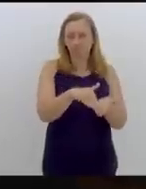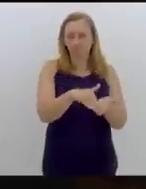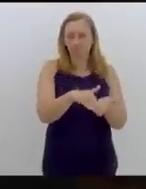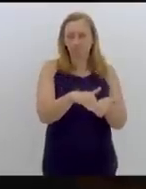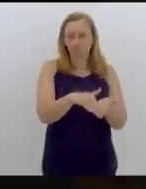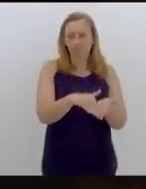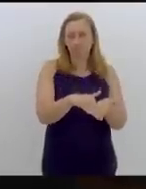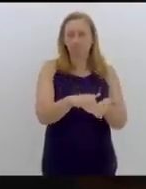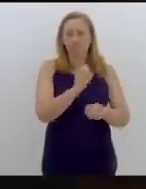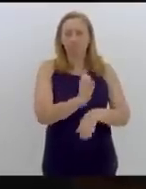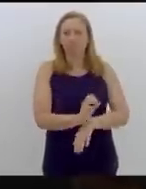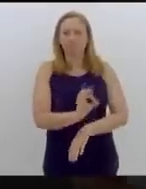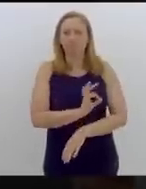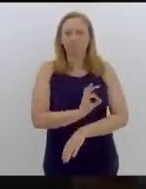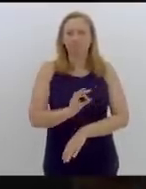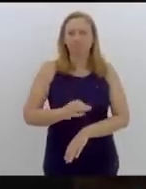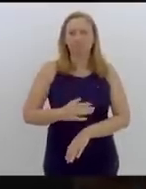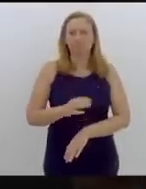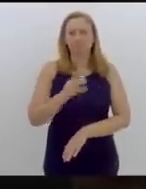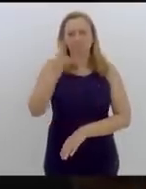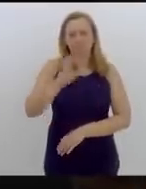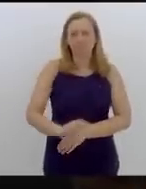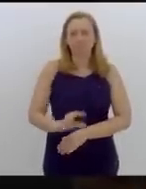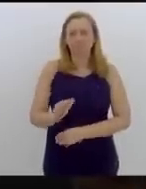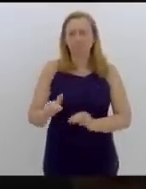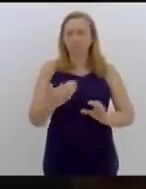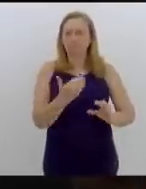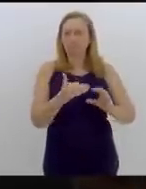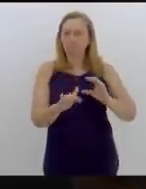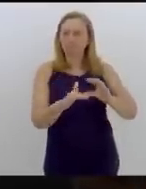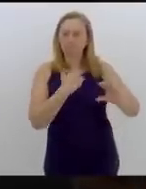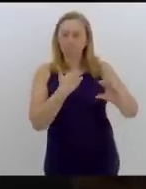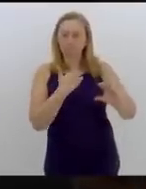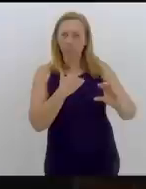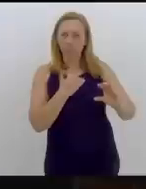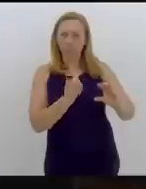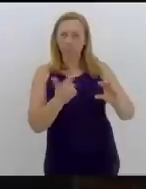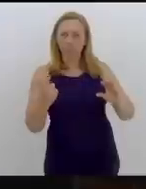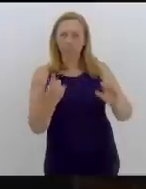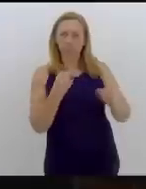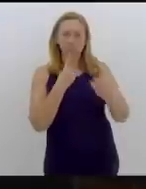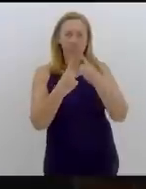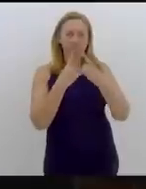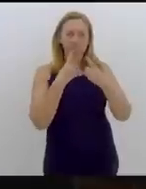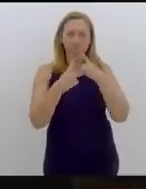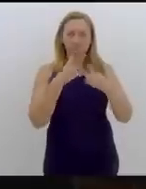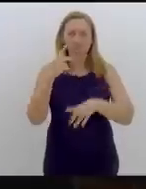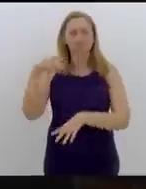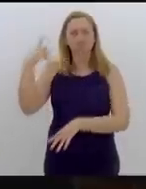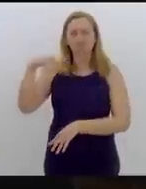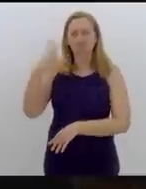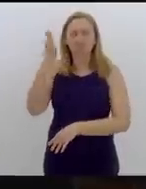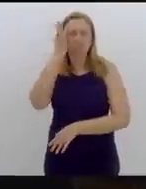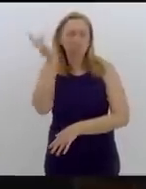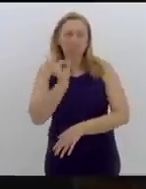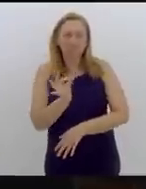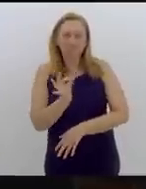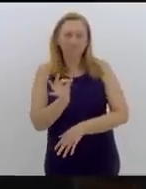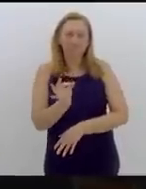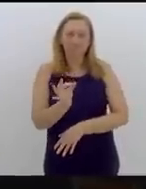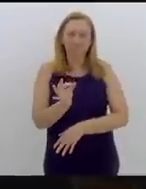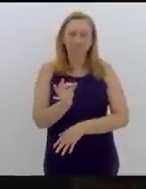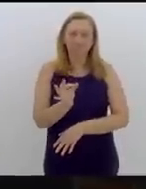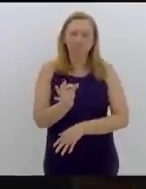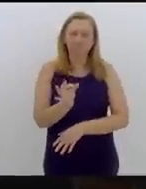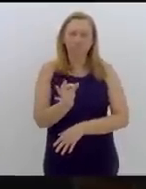em primeiro lugar mandando uma lei uma mensagem sem dialogar com Parlamento sem entender a temperatura da casa ser